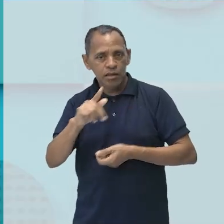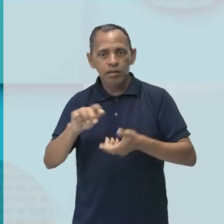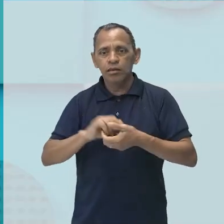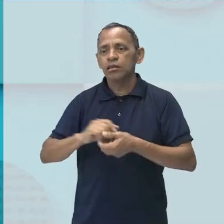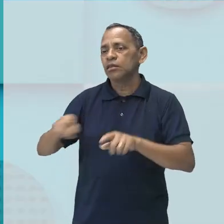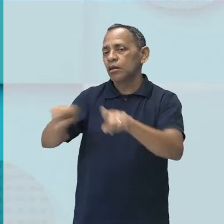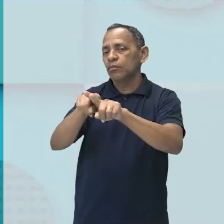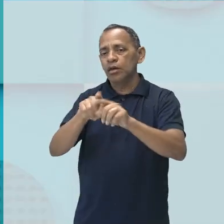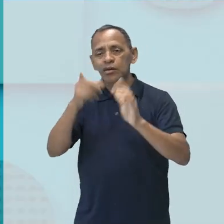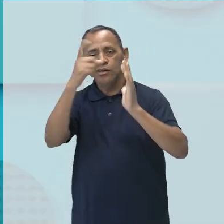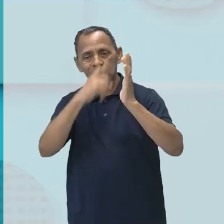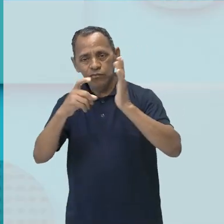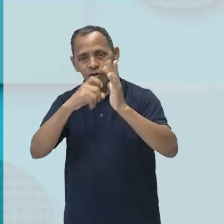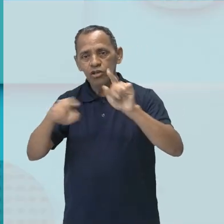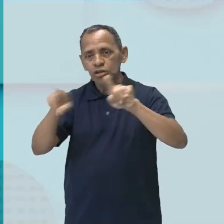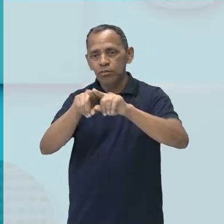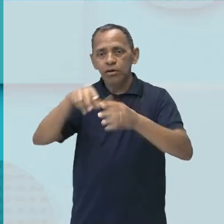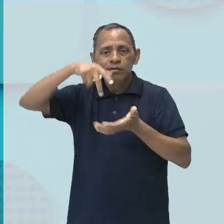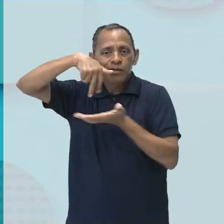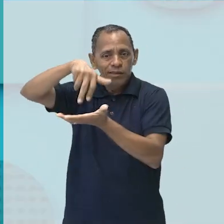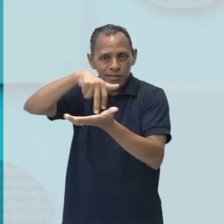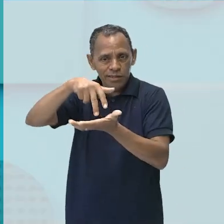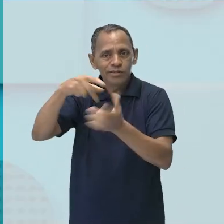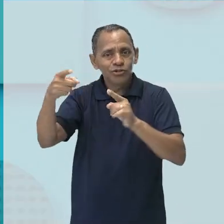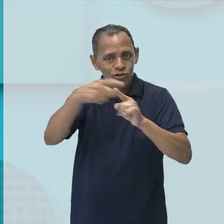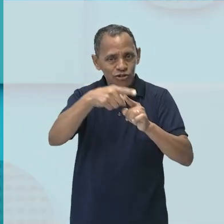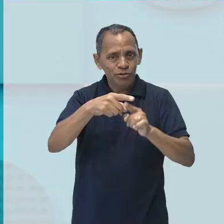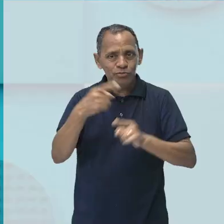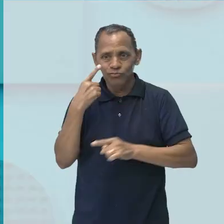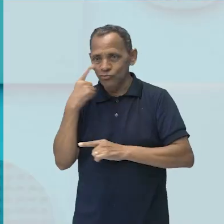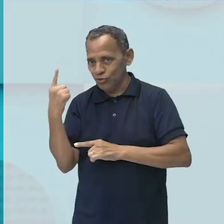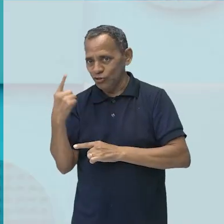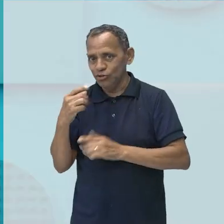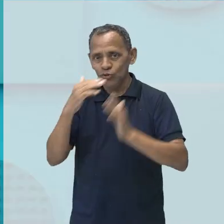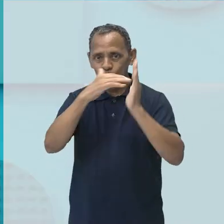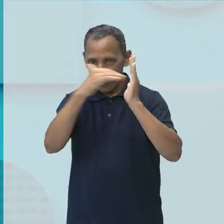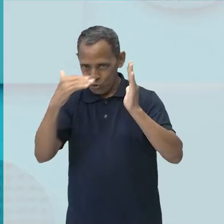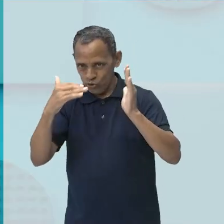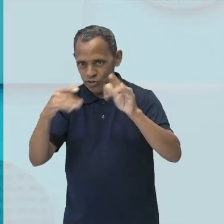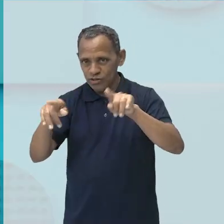artes visuais, e também a dança, que vocês viram aí, o break, né,